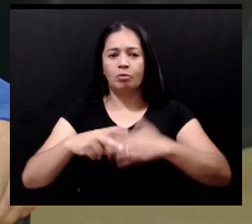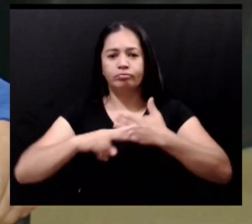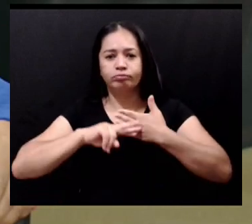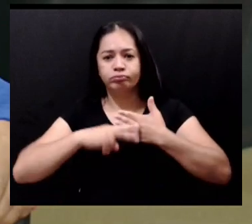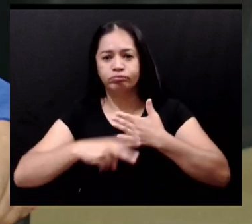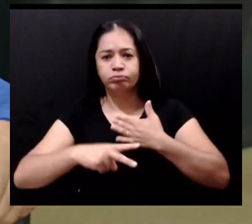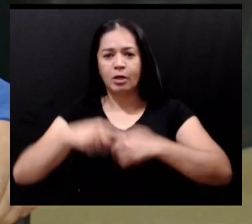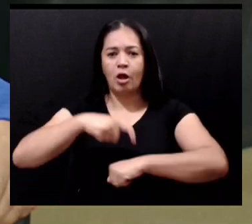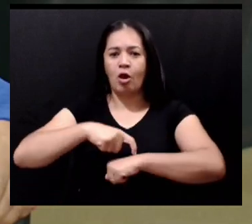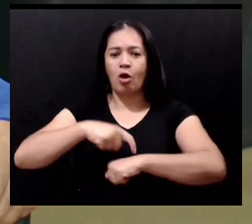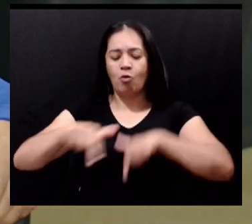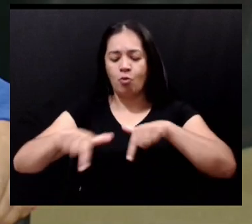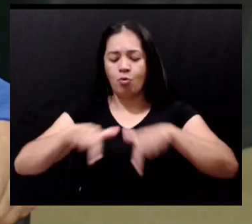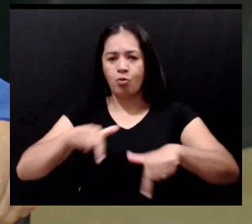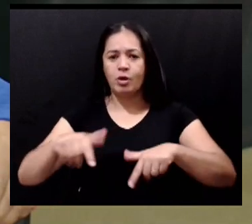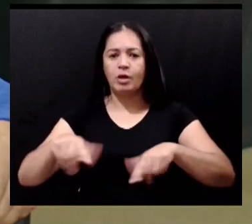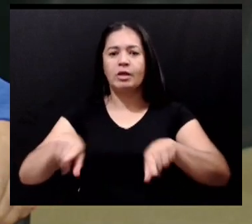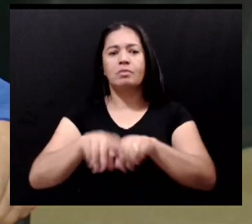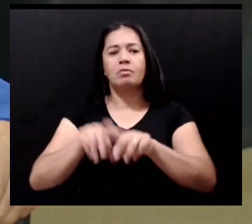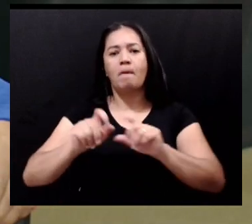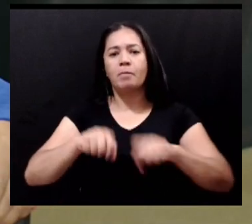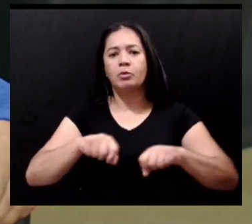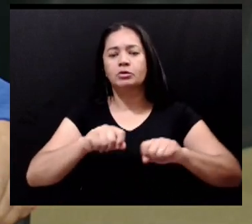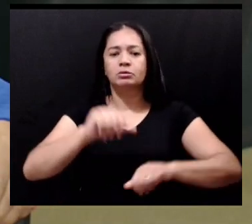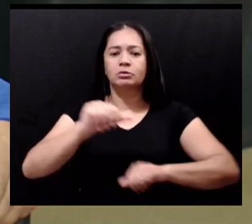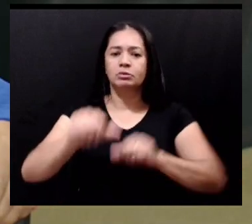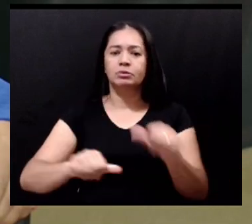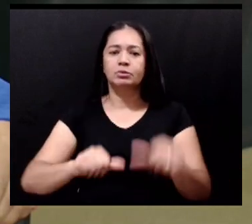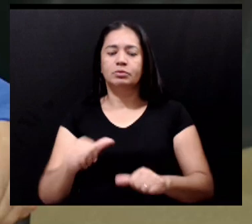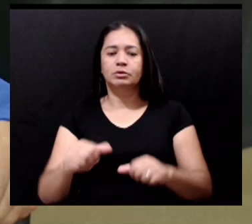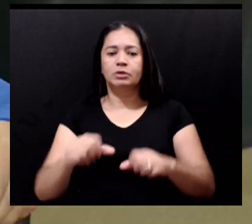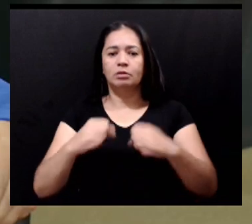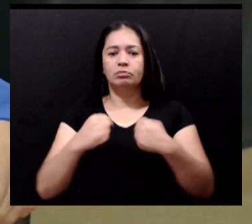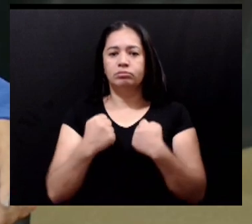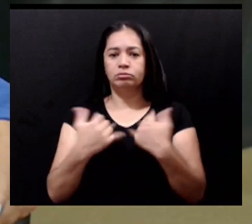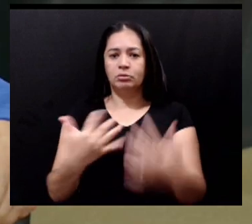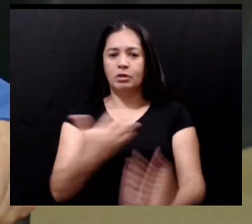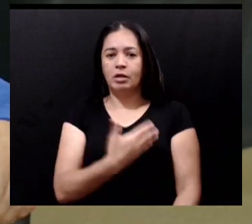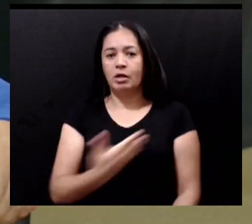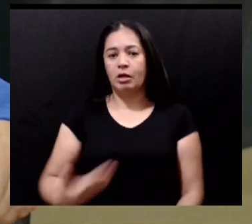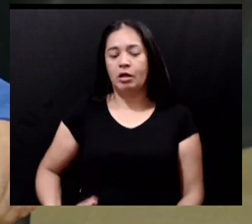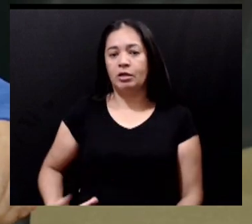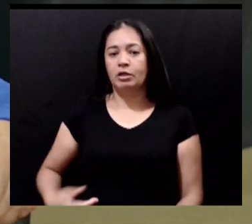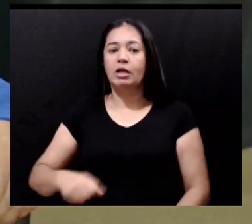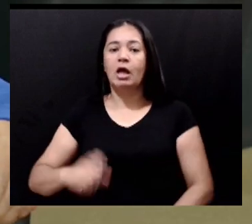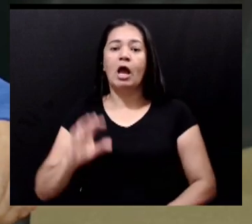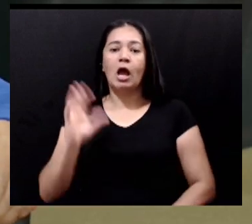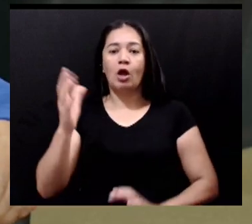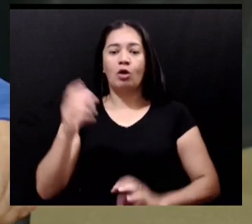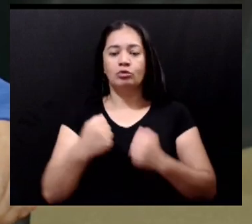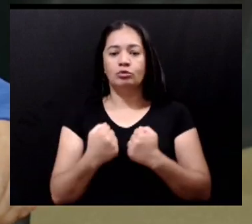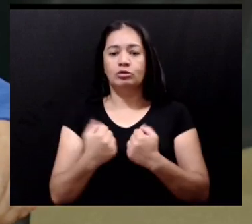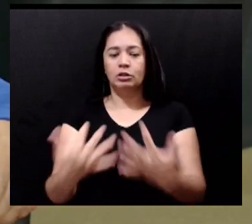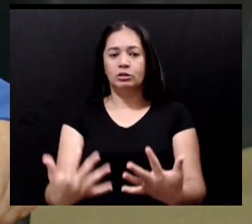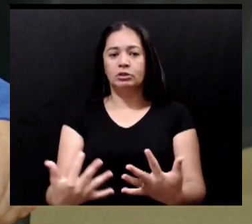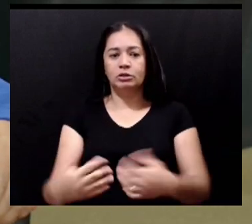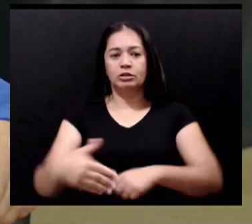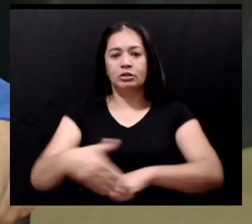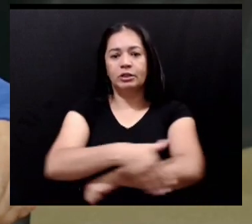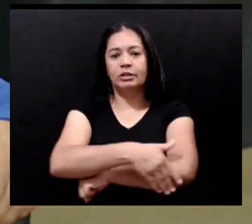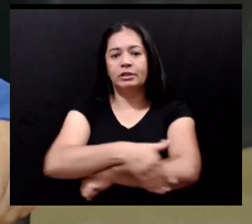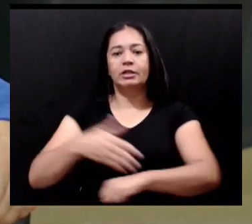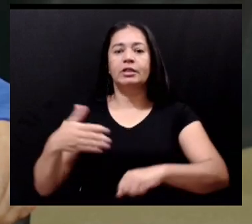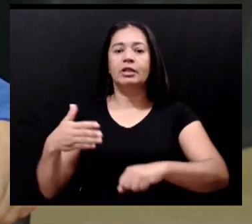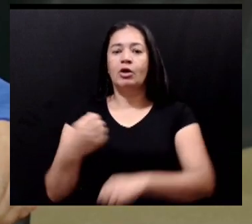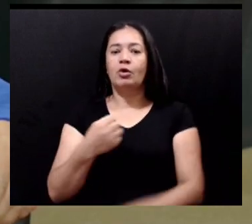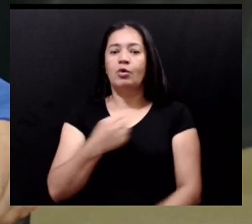e as possibilidades da mudança. A audiência pública vai ser realizada no plenário da Câmara, entrada pela Avenida da Saudade, 1004, bairro Ponte Preta.